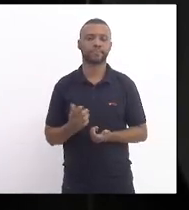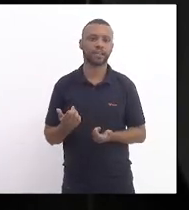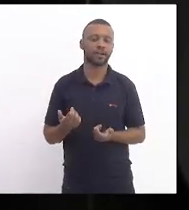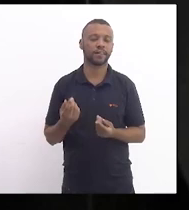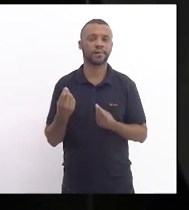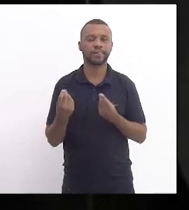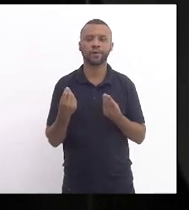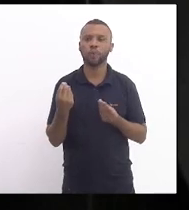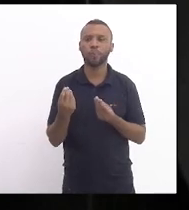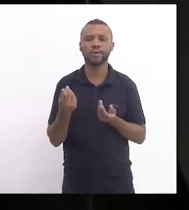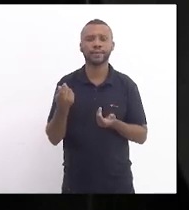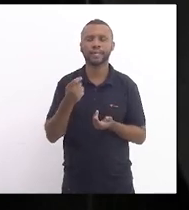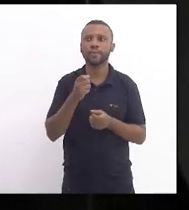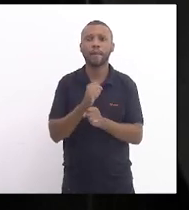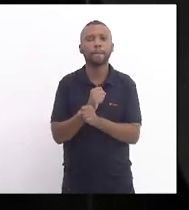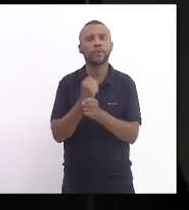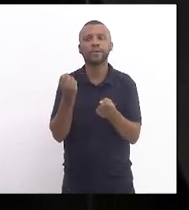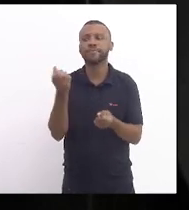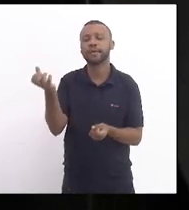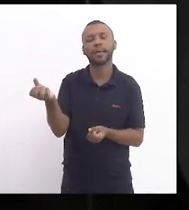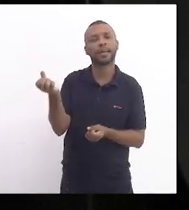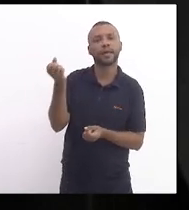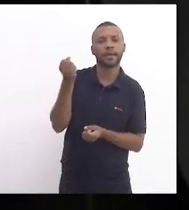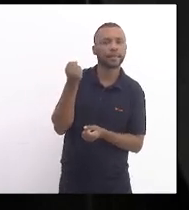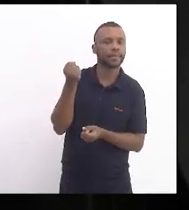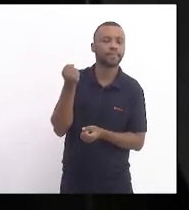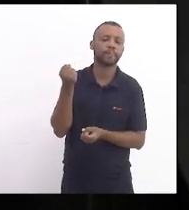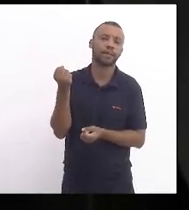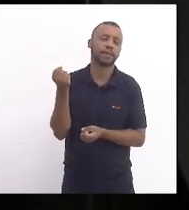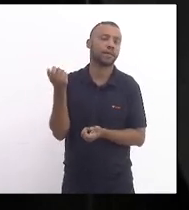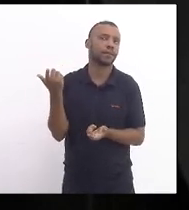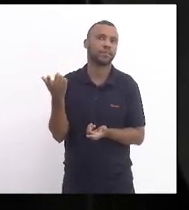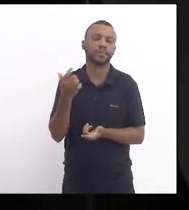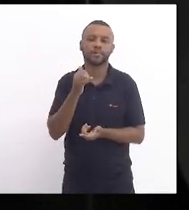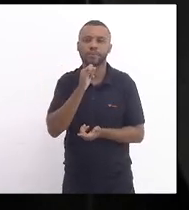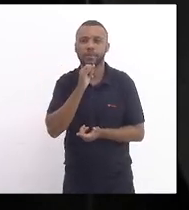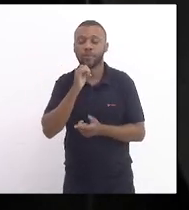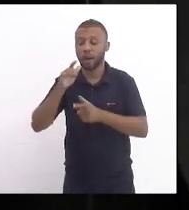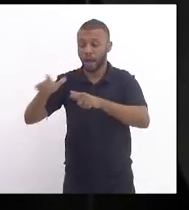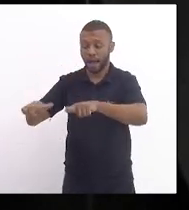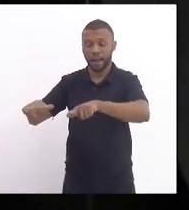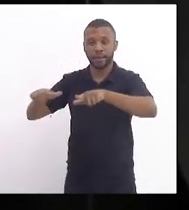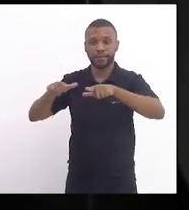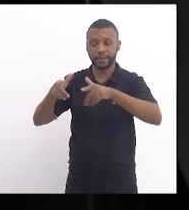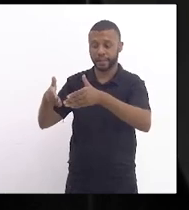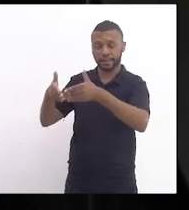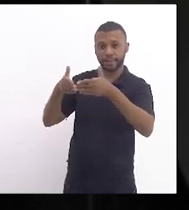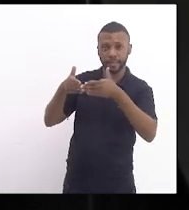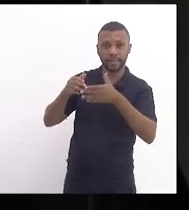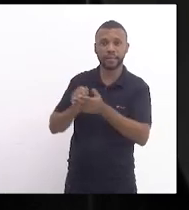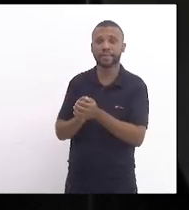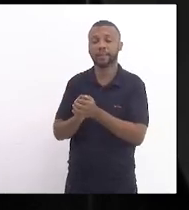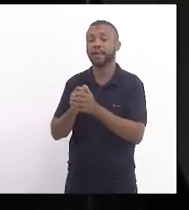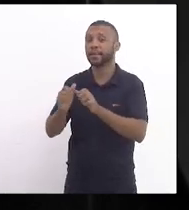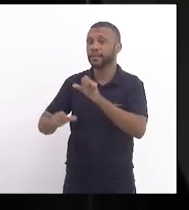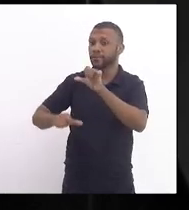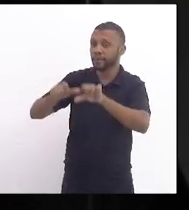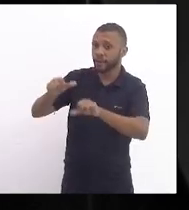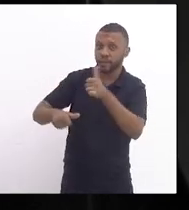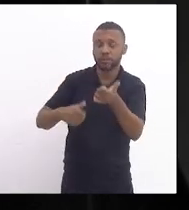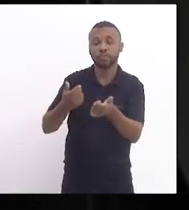recebe não foi possível receber a licença é transformar Isso numa pecúnia